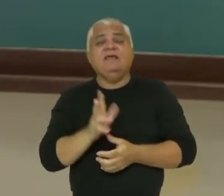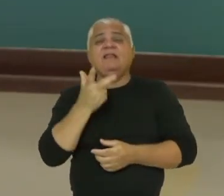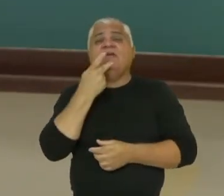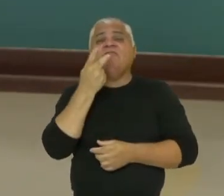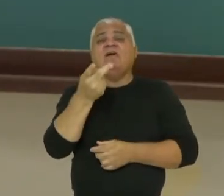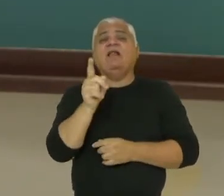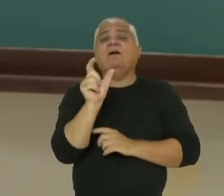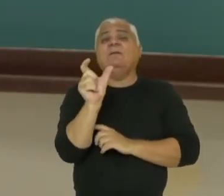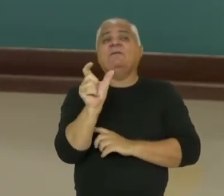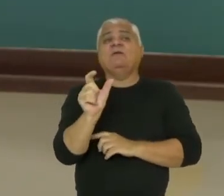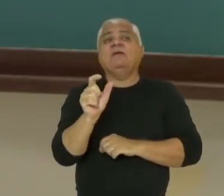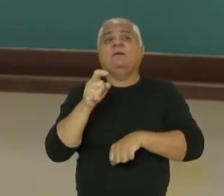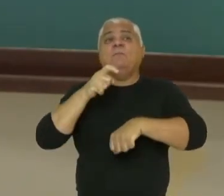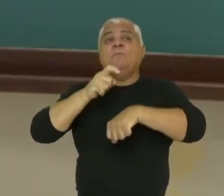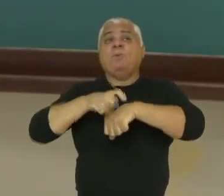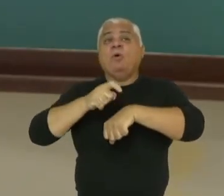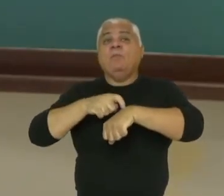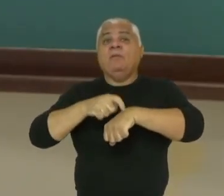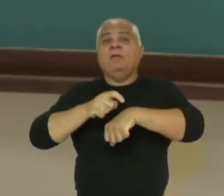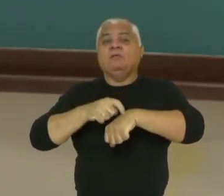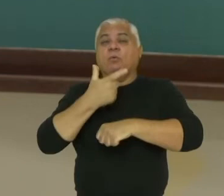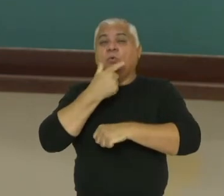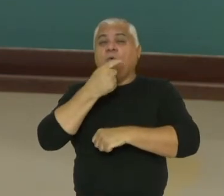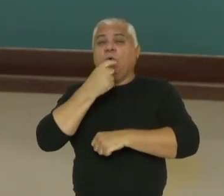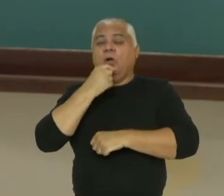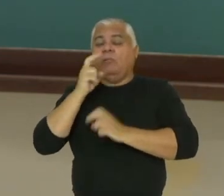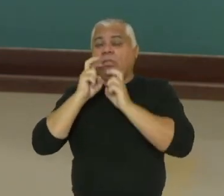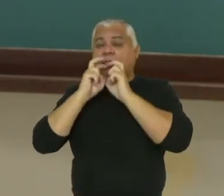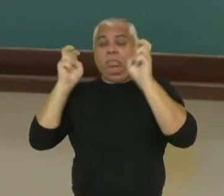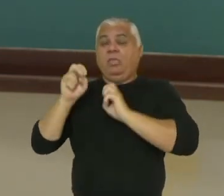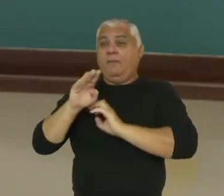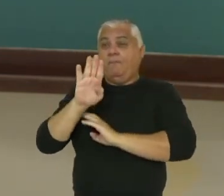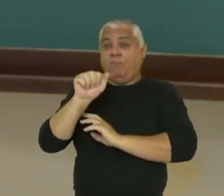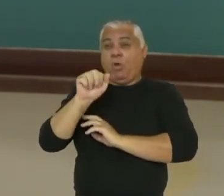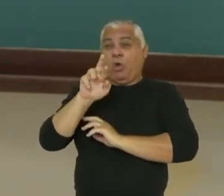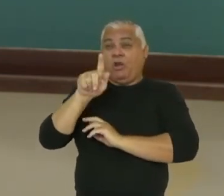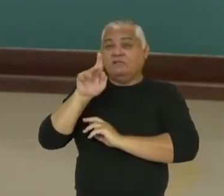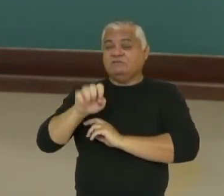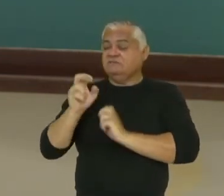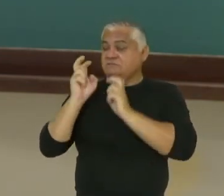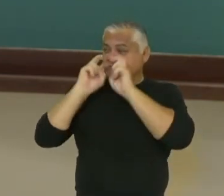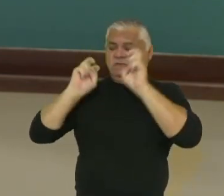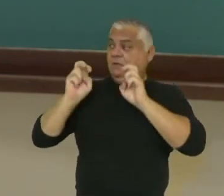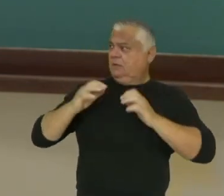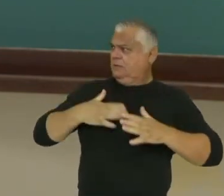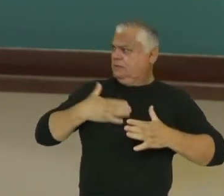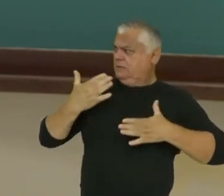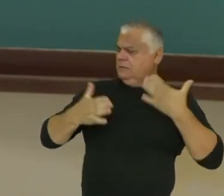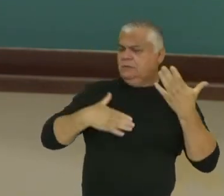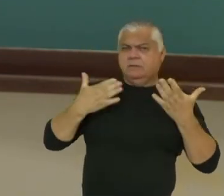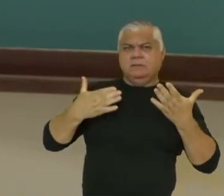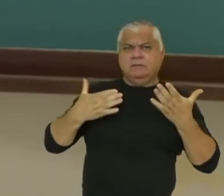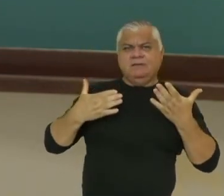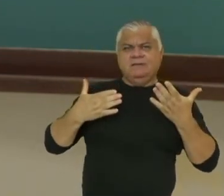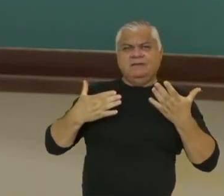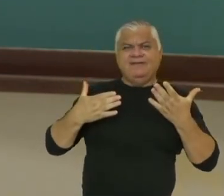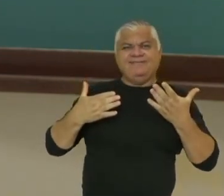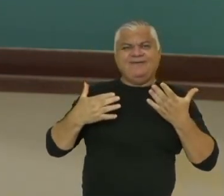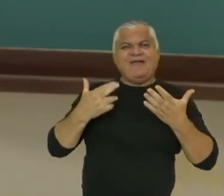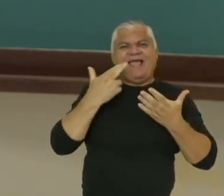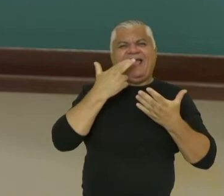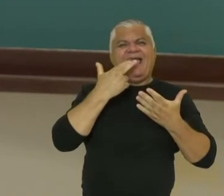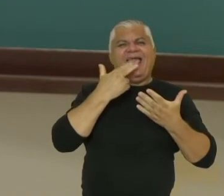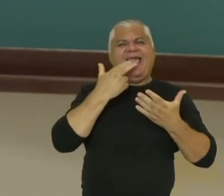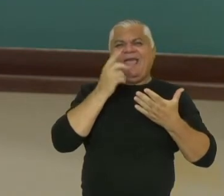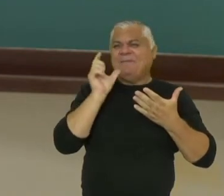aqui, no momento em que o terrível Borges o descompôs. Quer dizer, olha a linguagem da época, né?